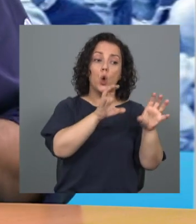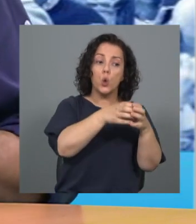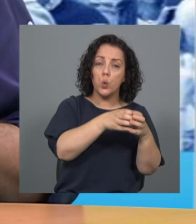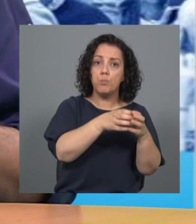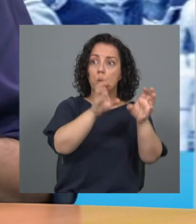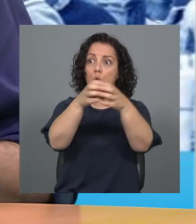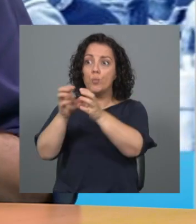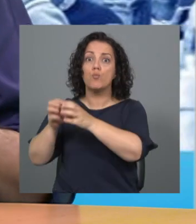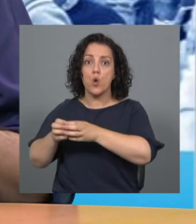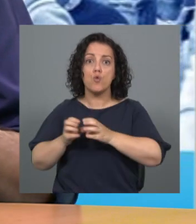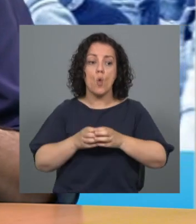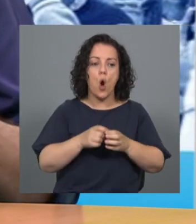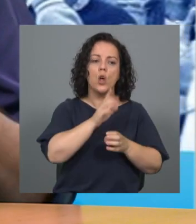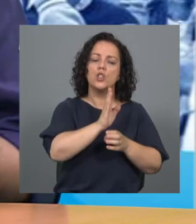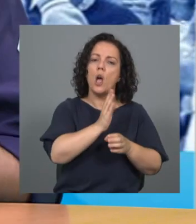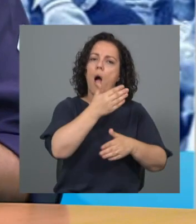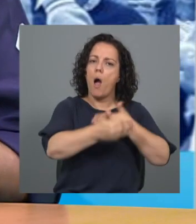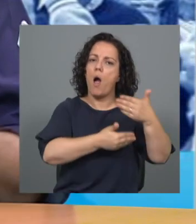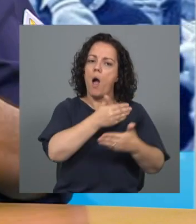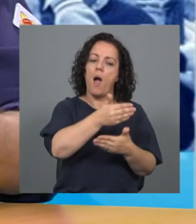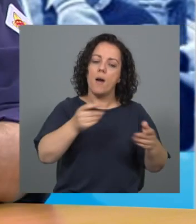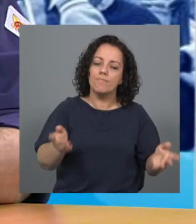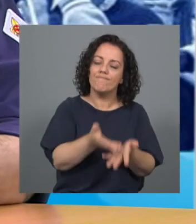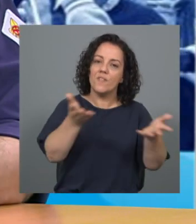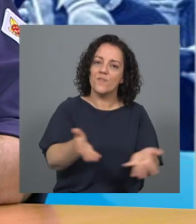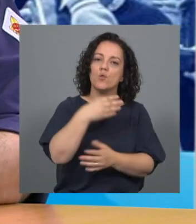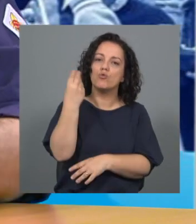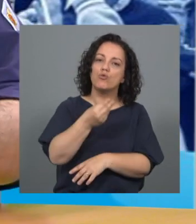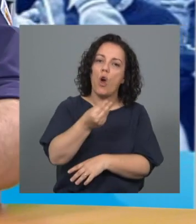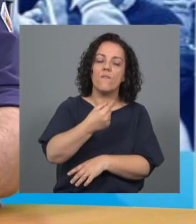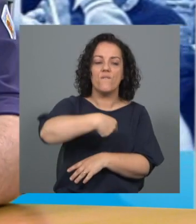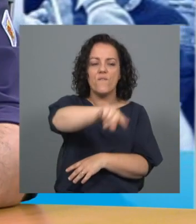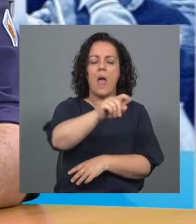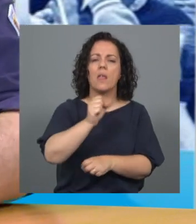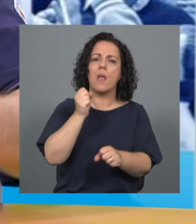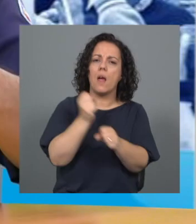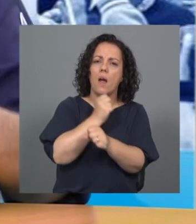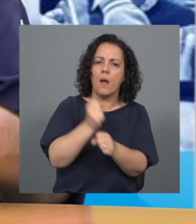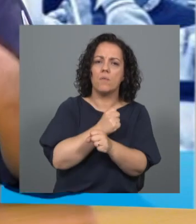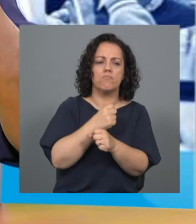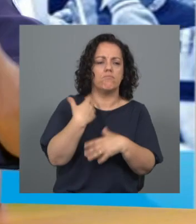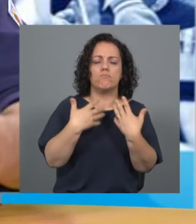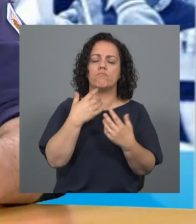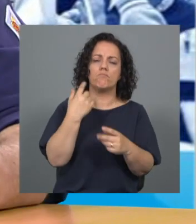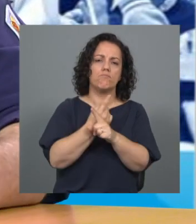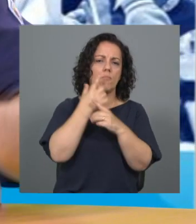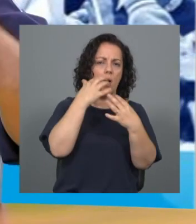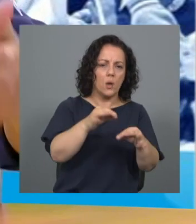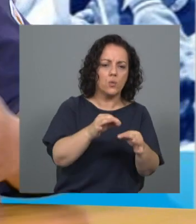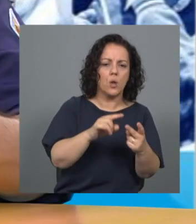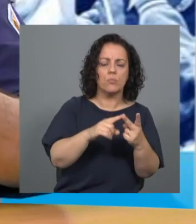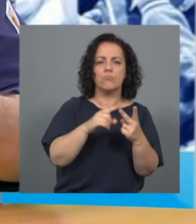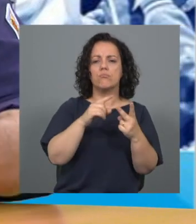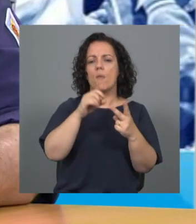a forma como trabalham, como incentivam os seus jovens a ir fazer algum tipo de atuação em relação à biodiversidade, a preocupação, seja